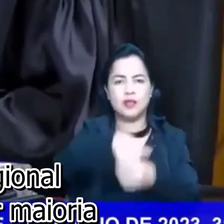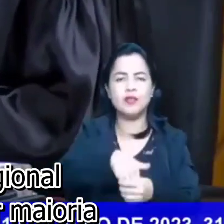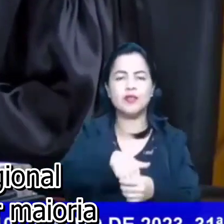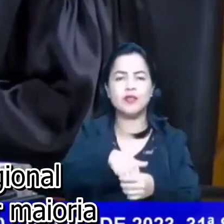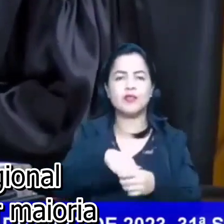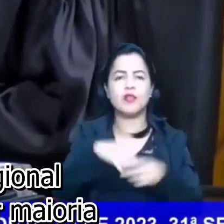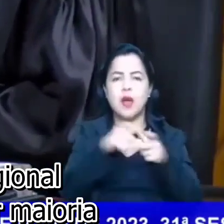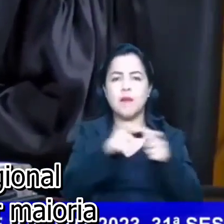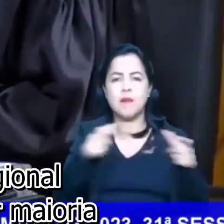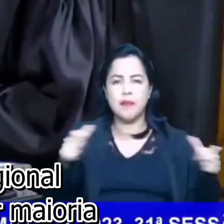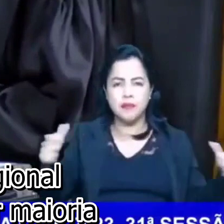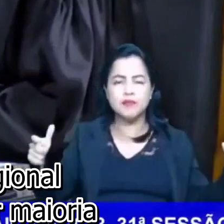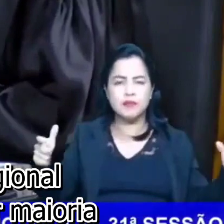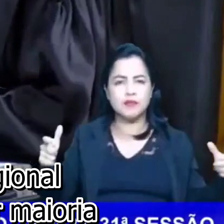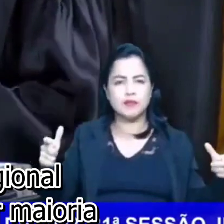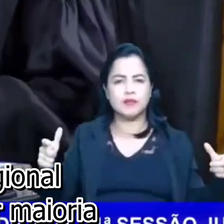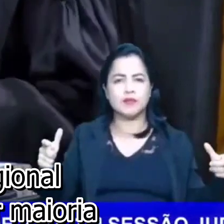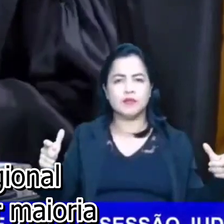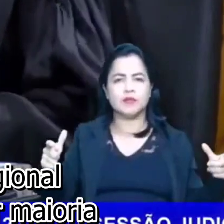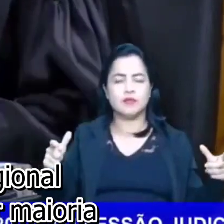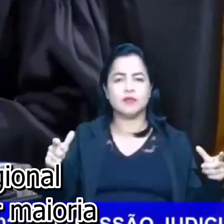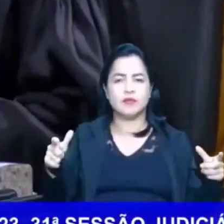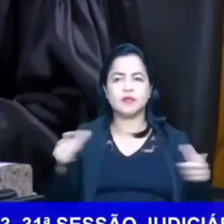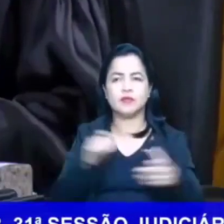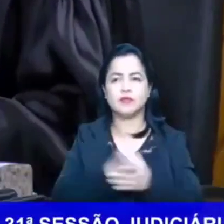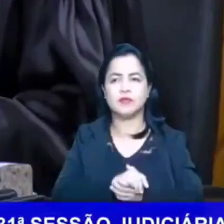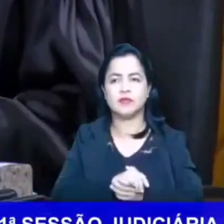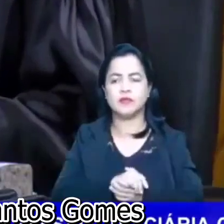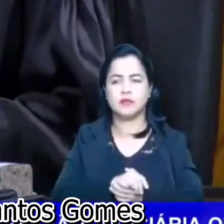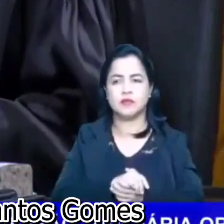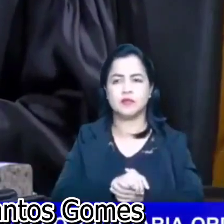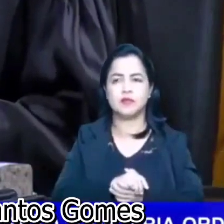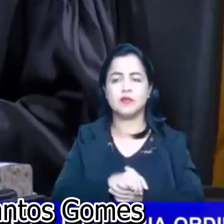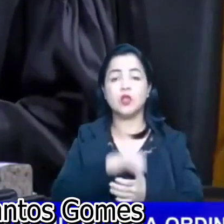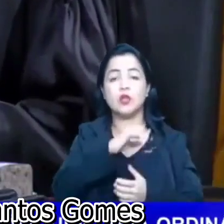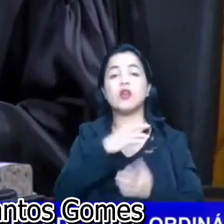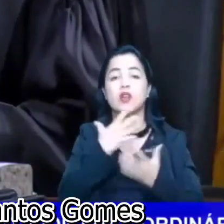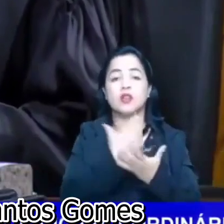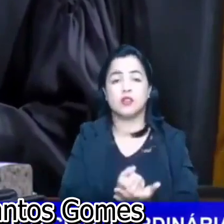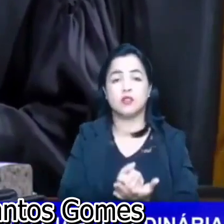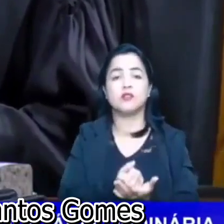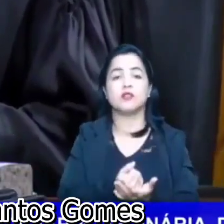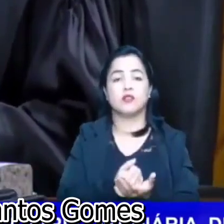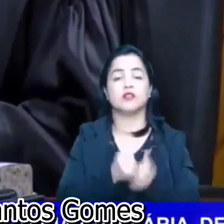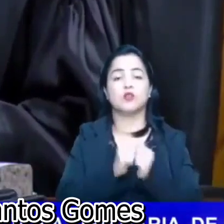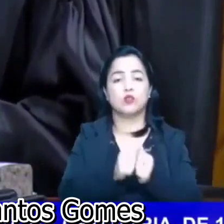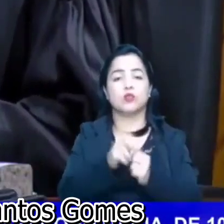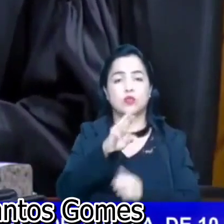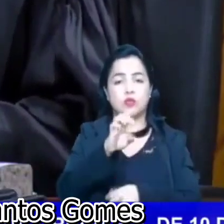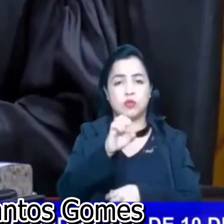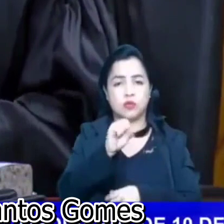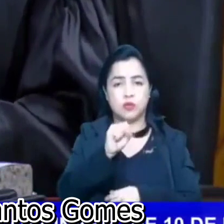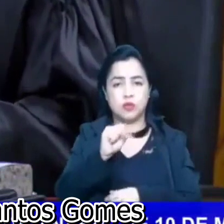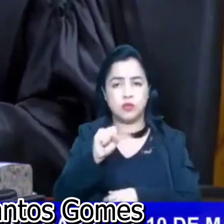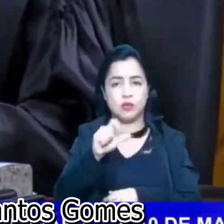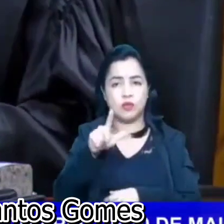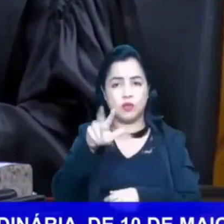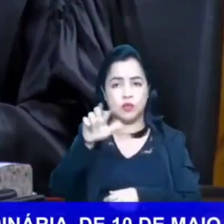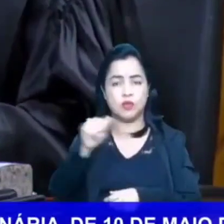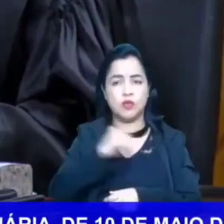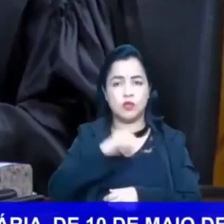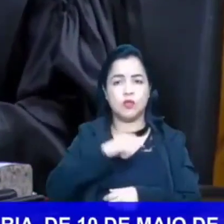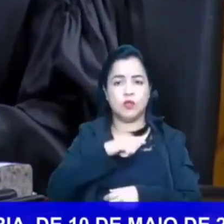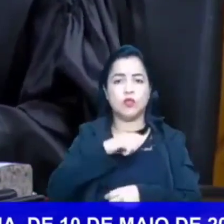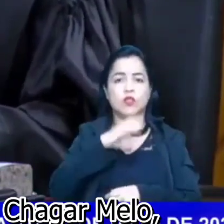a unanimidade, aliás, por maioria, aprovou com ressalvas a conta de Jurema dos Santos